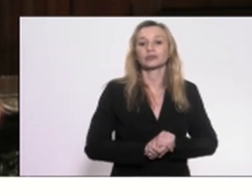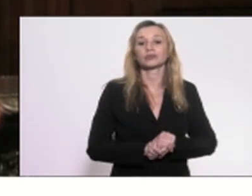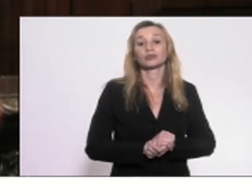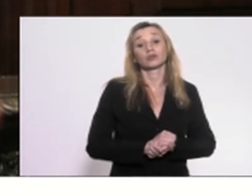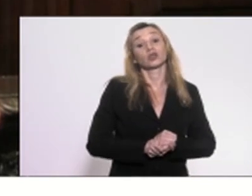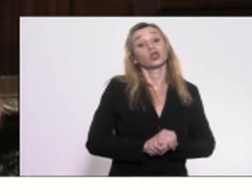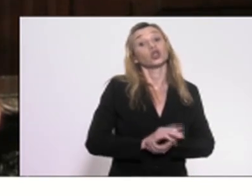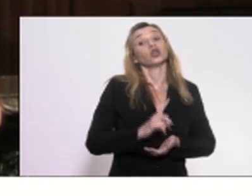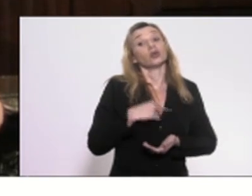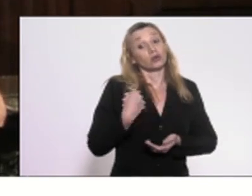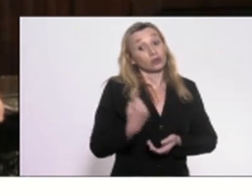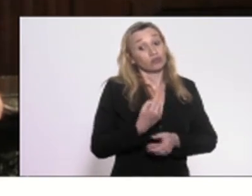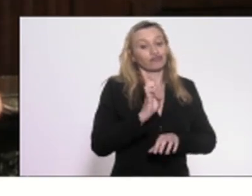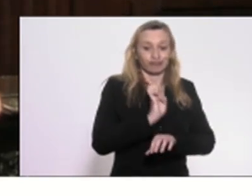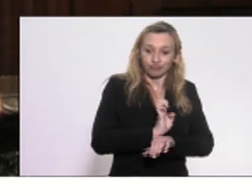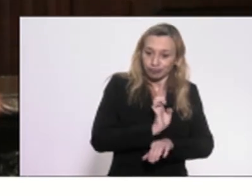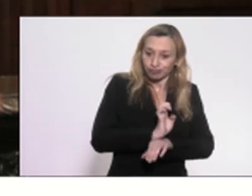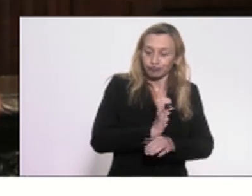o nosso Estado,